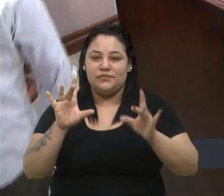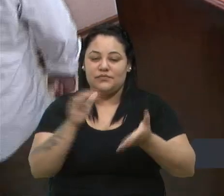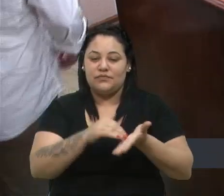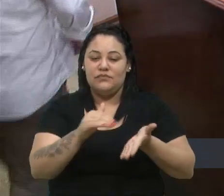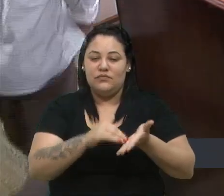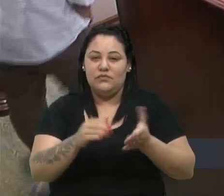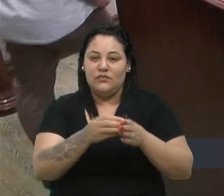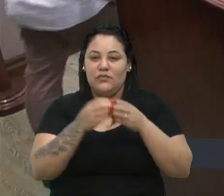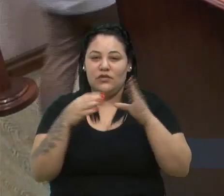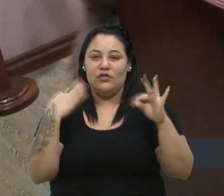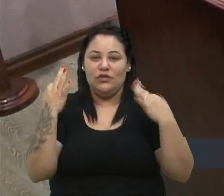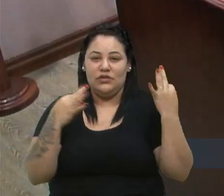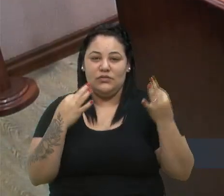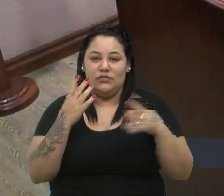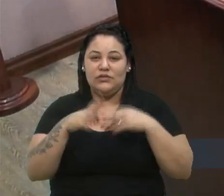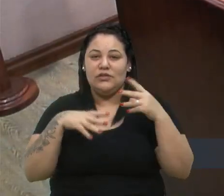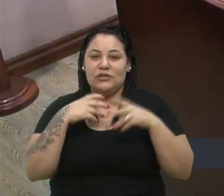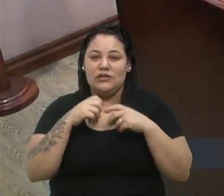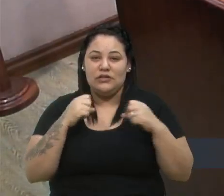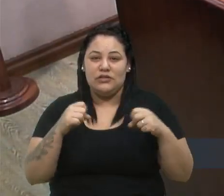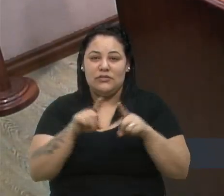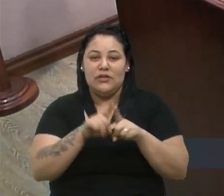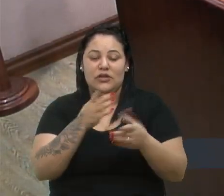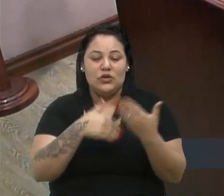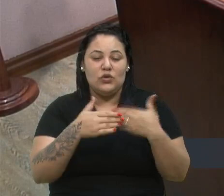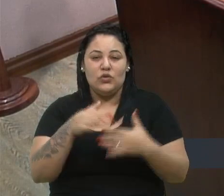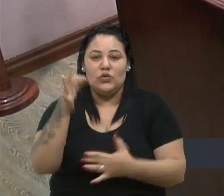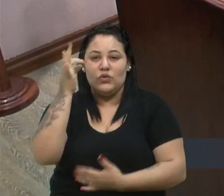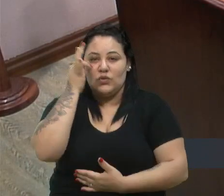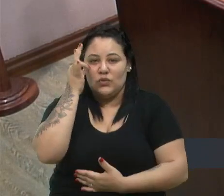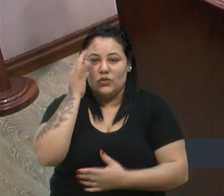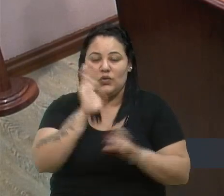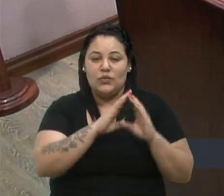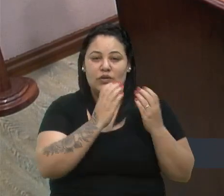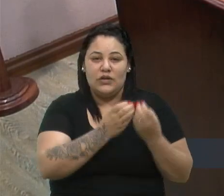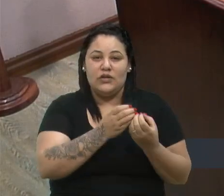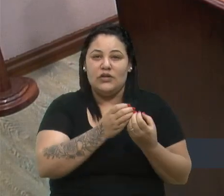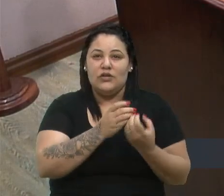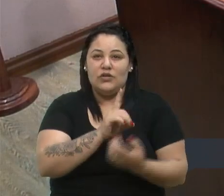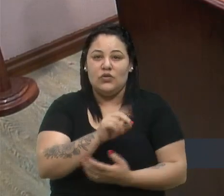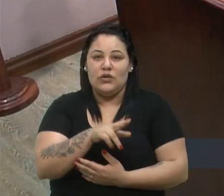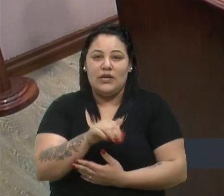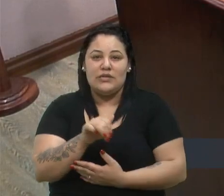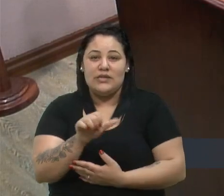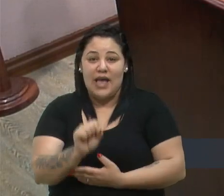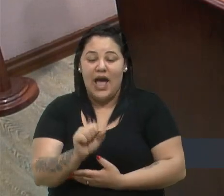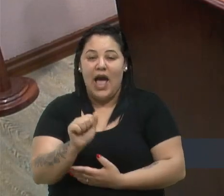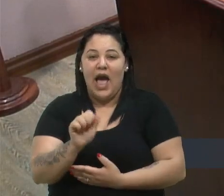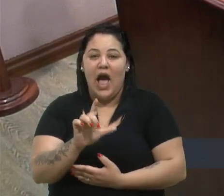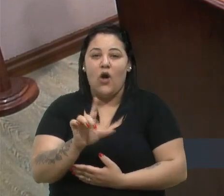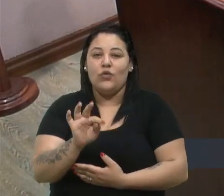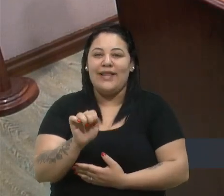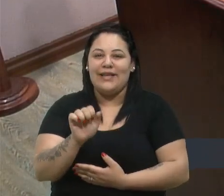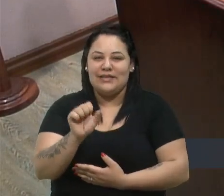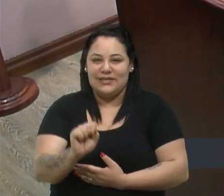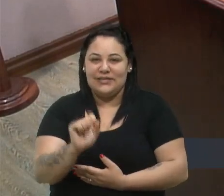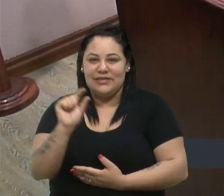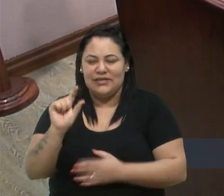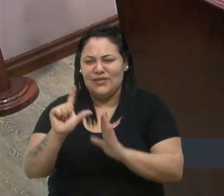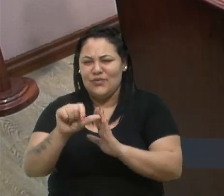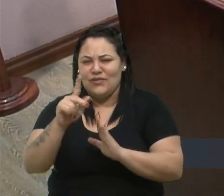que está aqui presente, e todo o pessoal da comunidade de Tunas Altas, que daqui a pouquinho estará falando aqui nesta tribuna